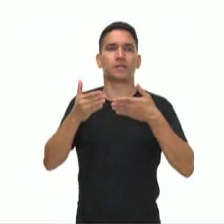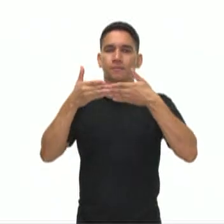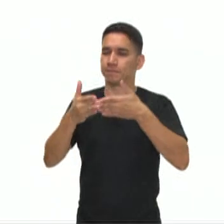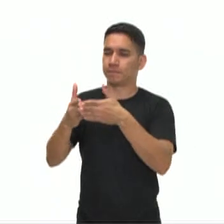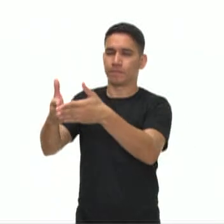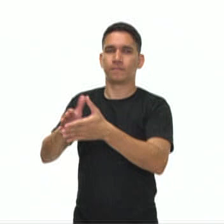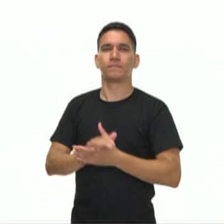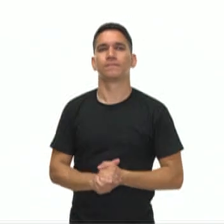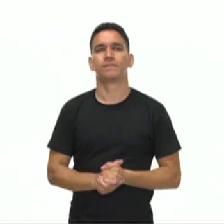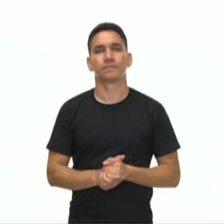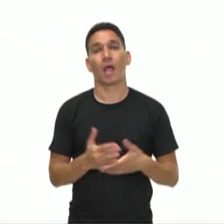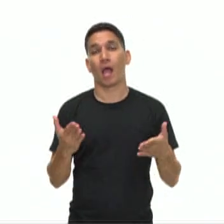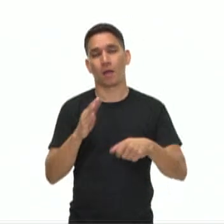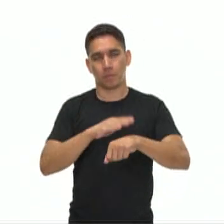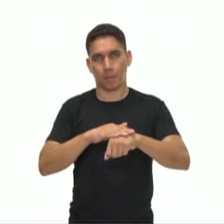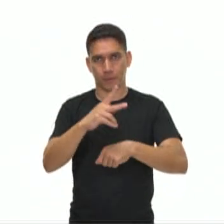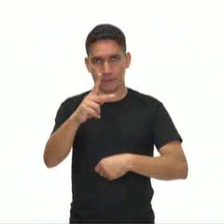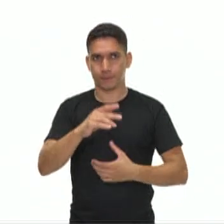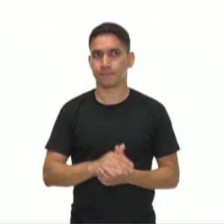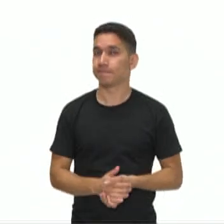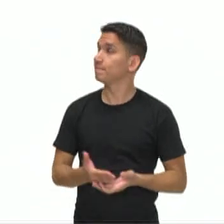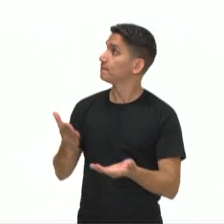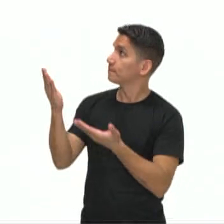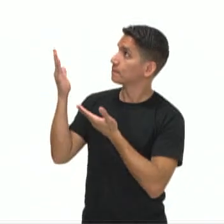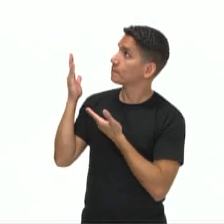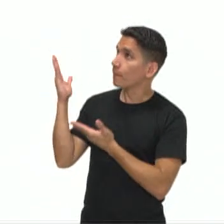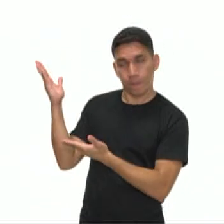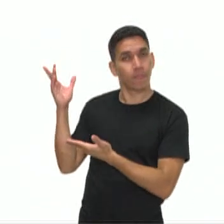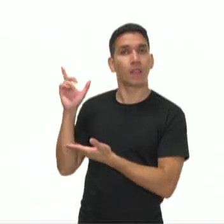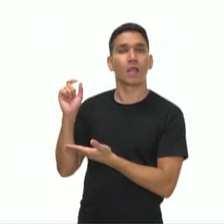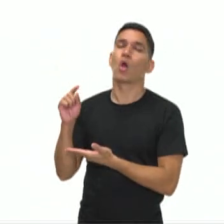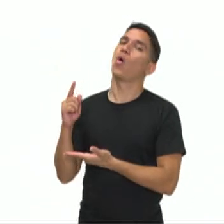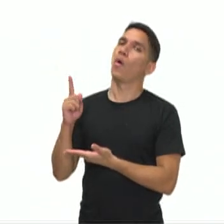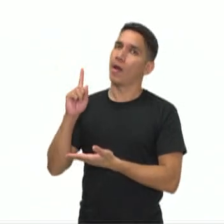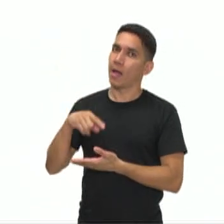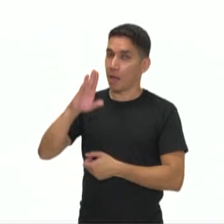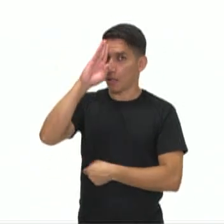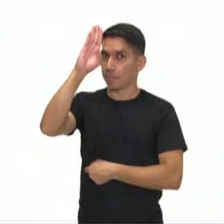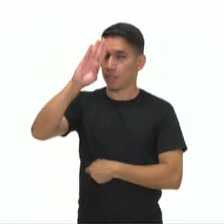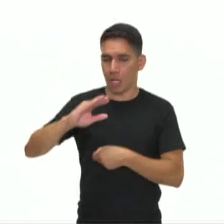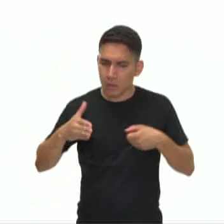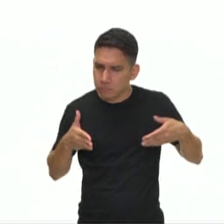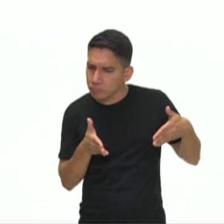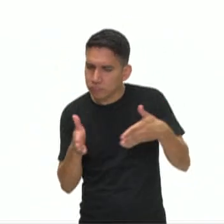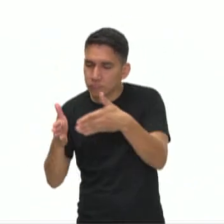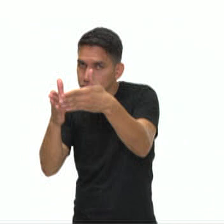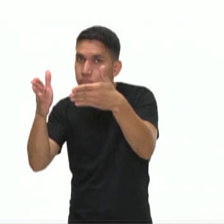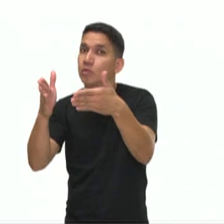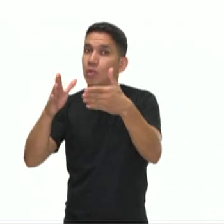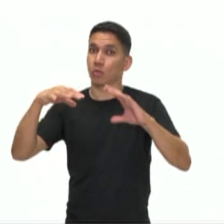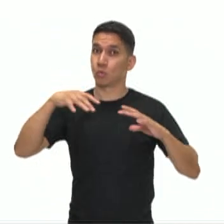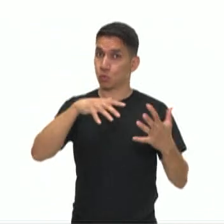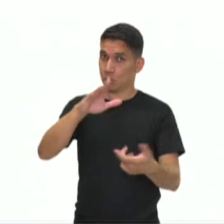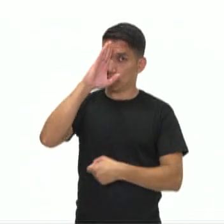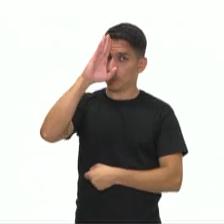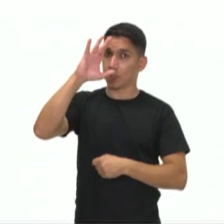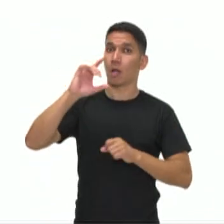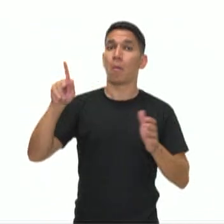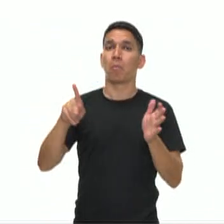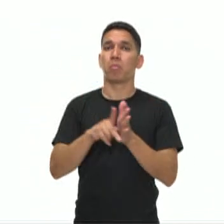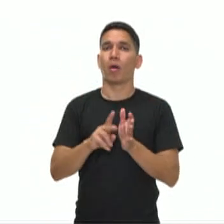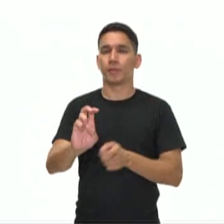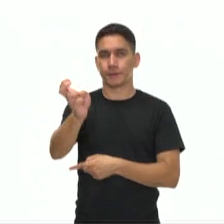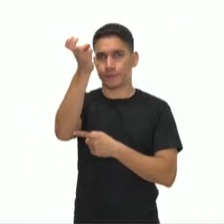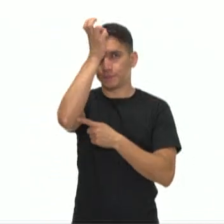Agora é a sua vez. O Canal de Suez é a principal rota comercial marítima do mundo. Ele está localizado no